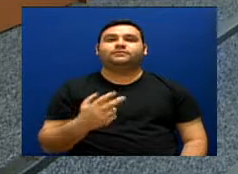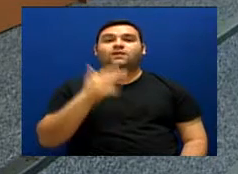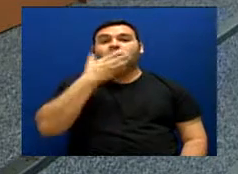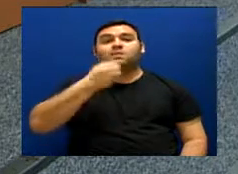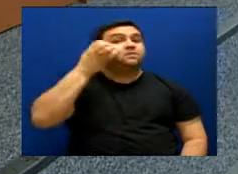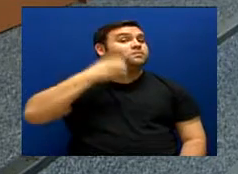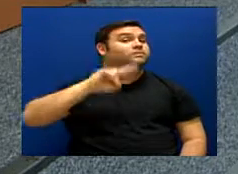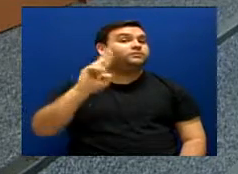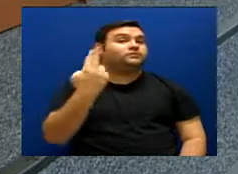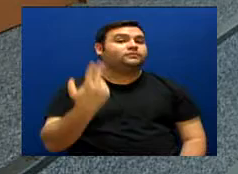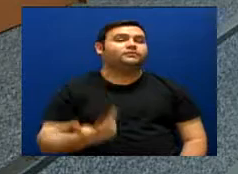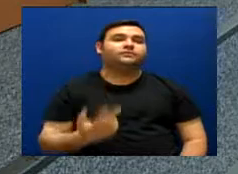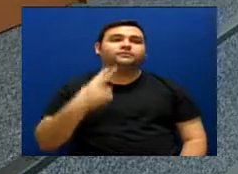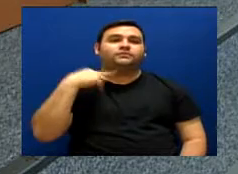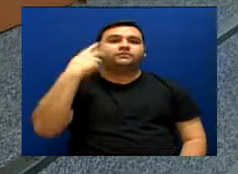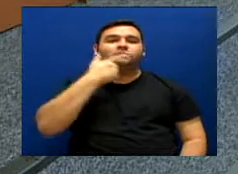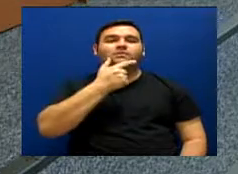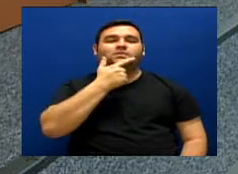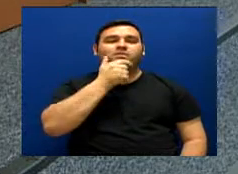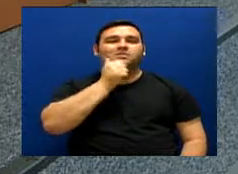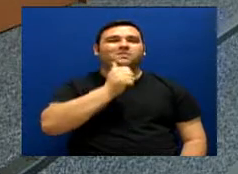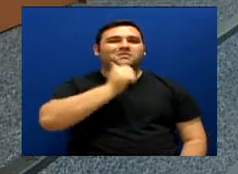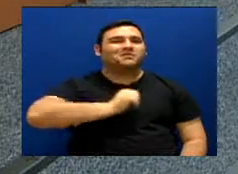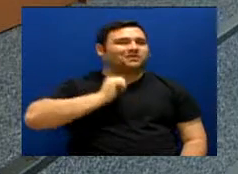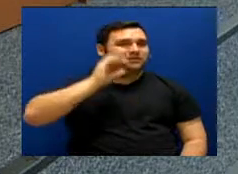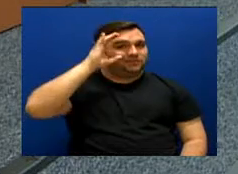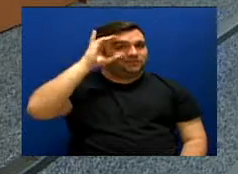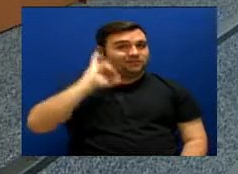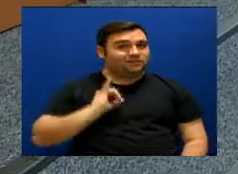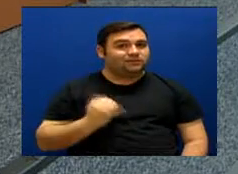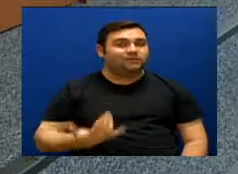Hudson Pessini, vereador Iara,